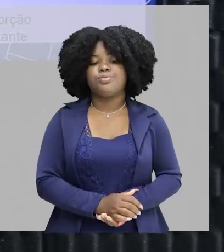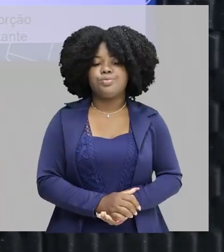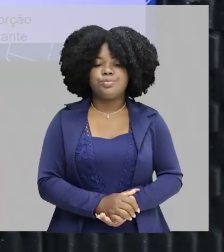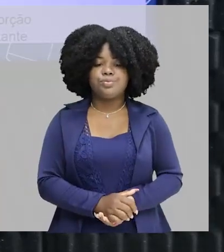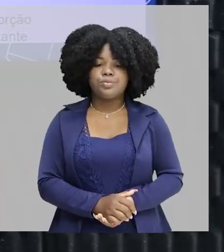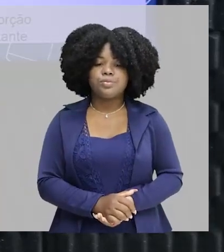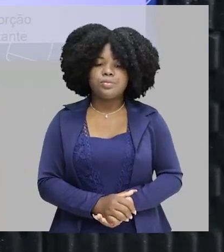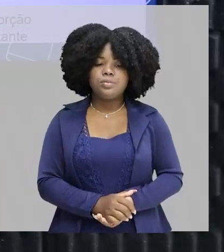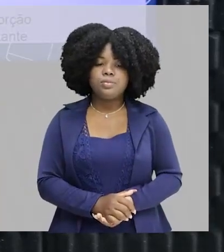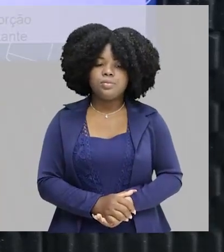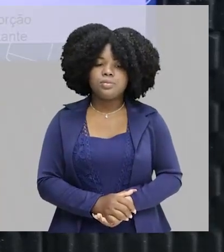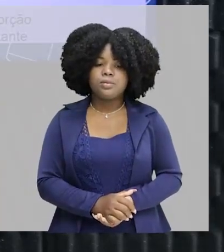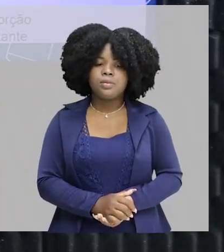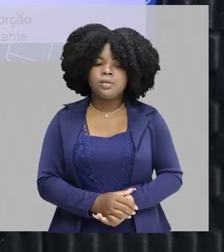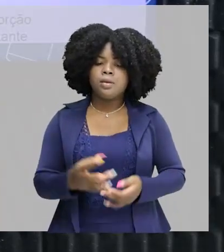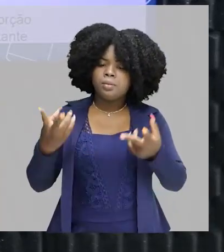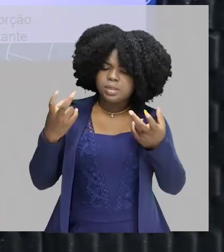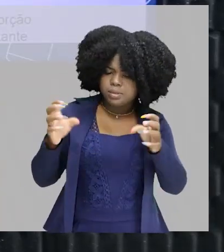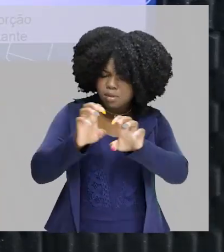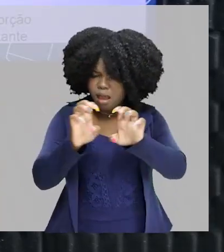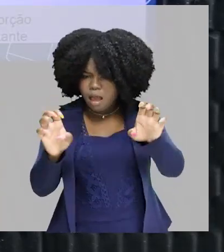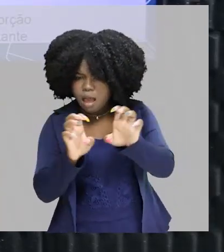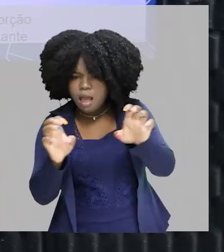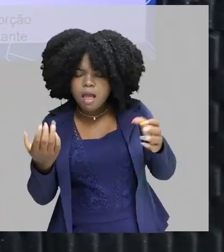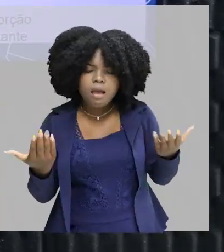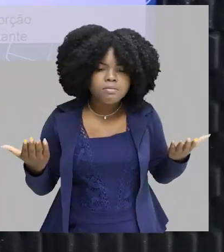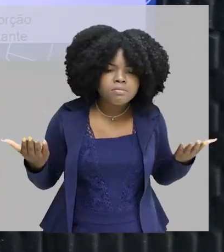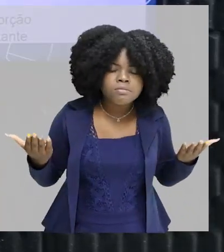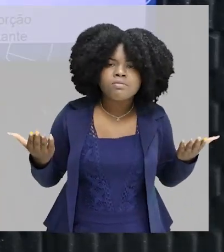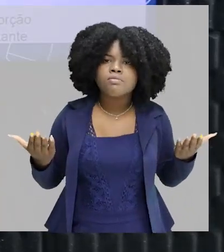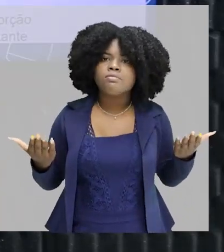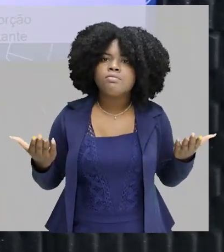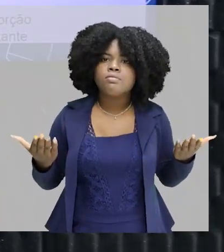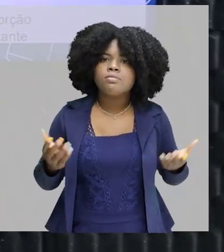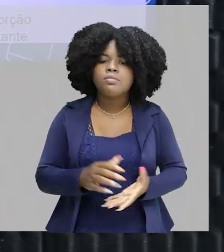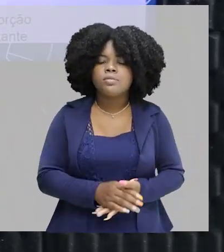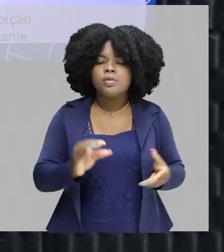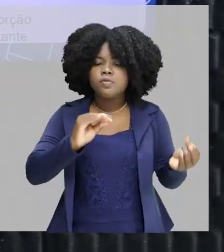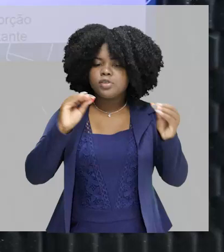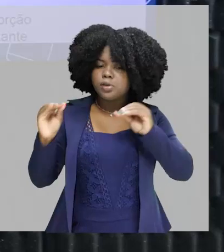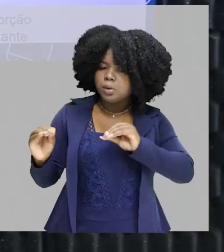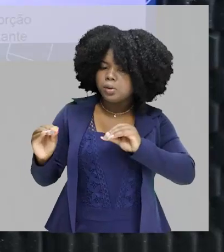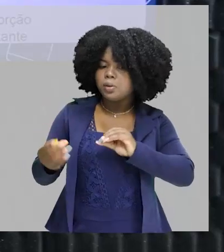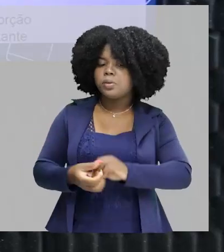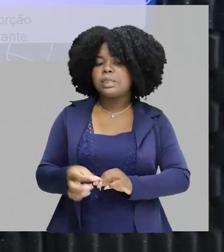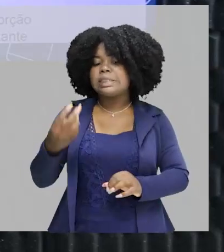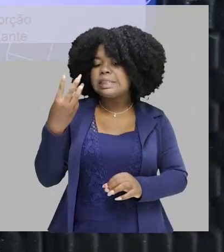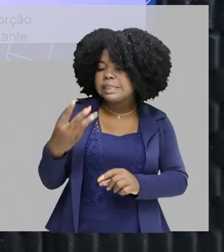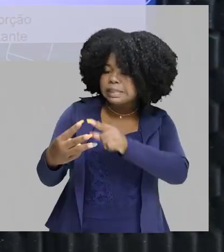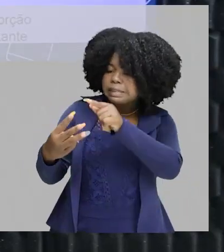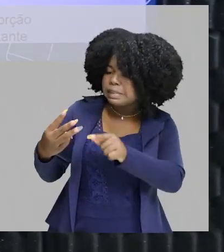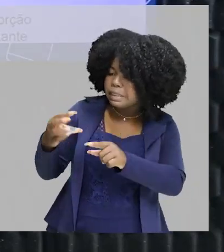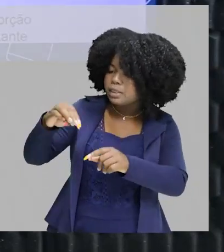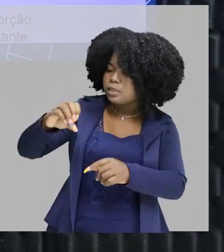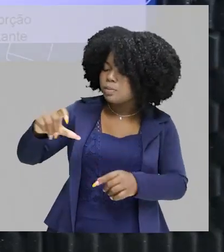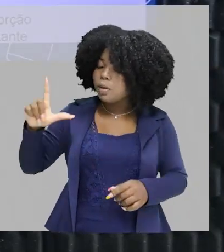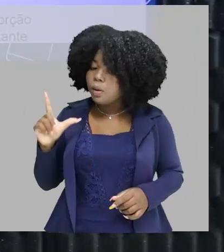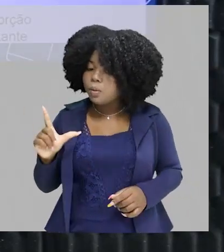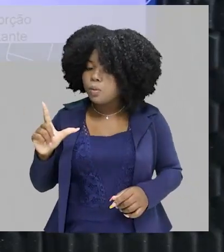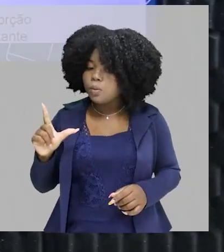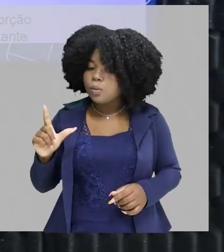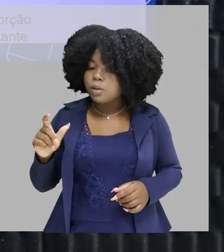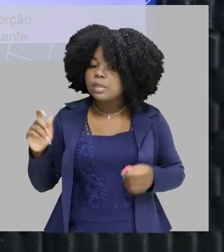só. Olhando a equação mais uma vez, em vez de escrever 3 mols, eu posso